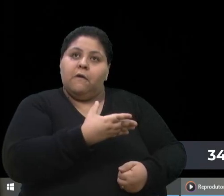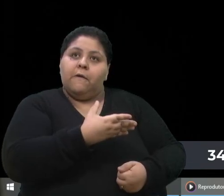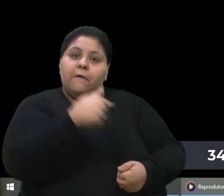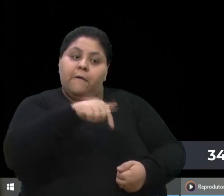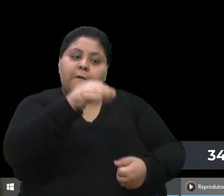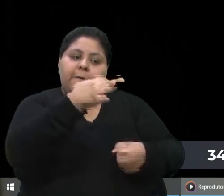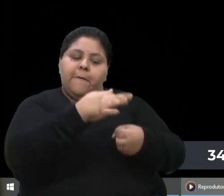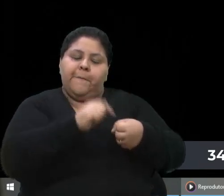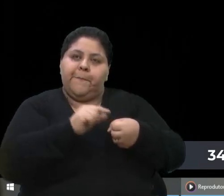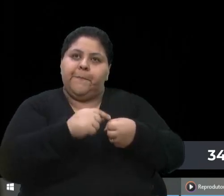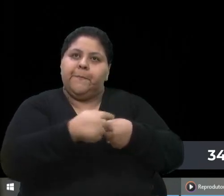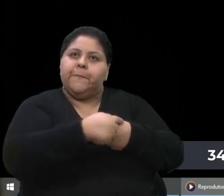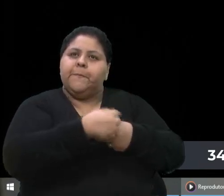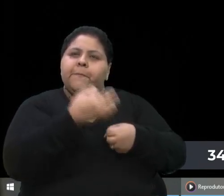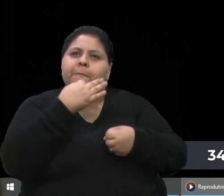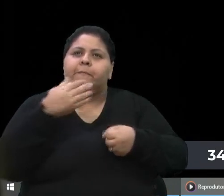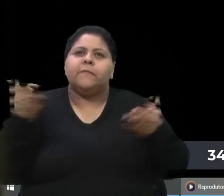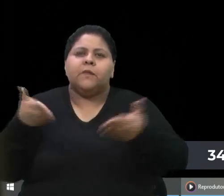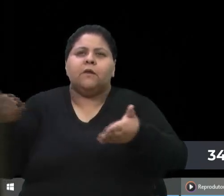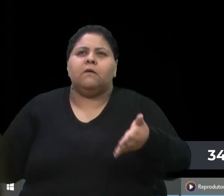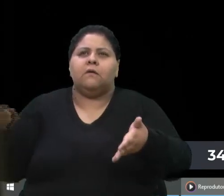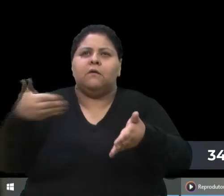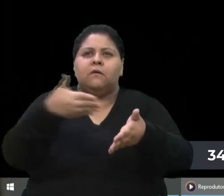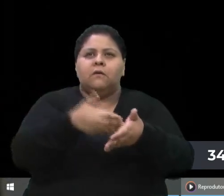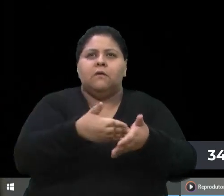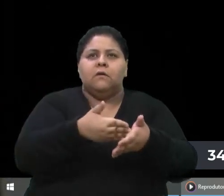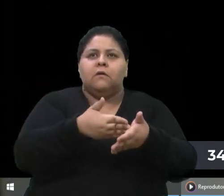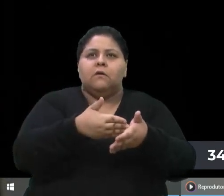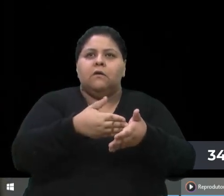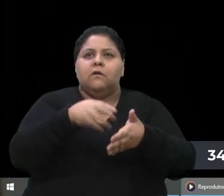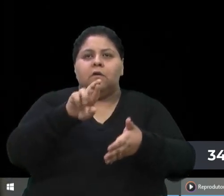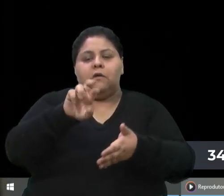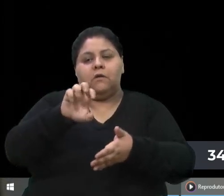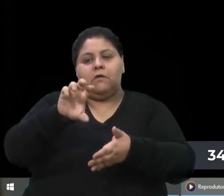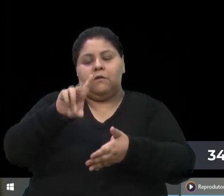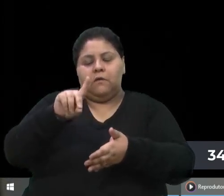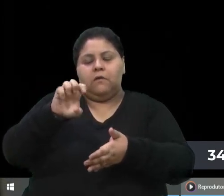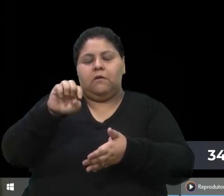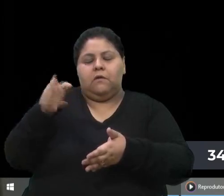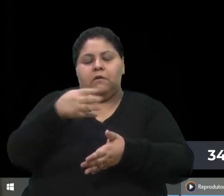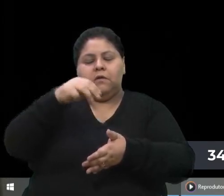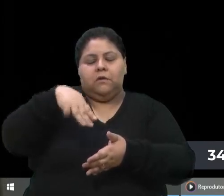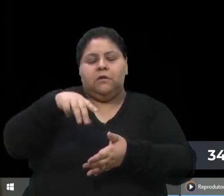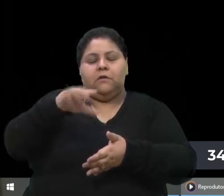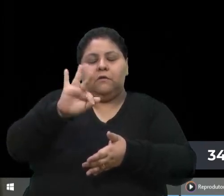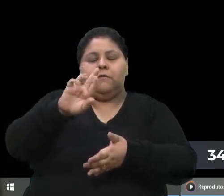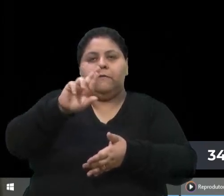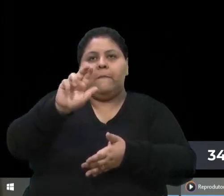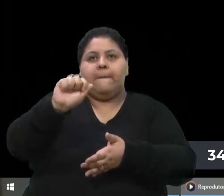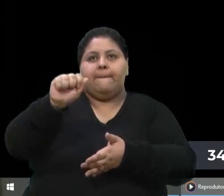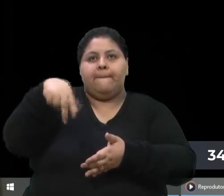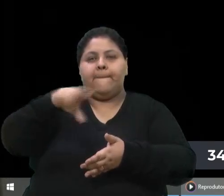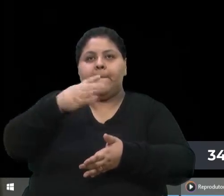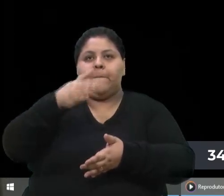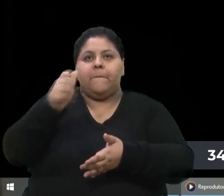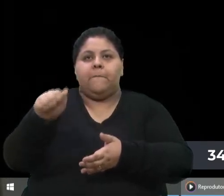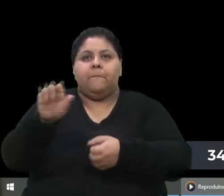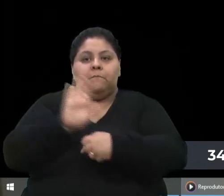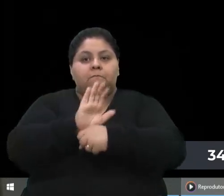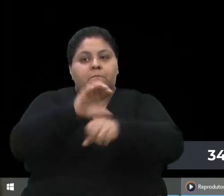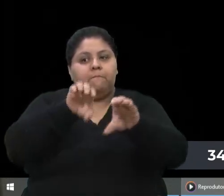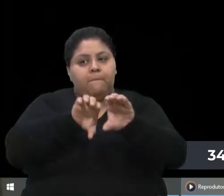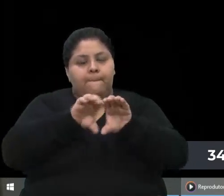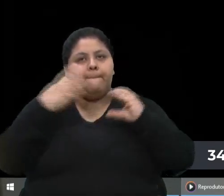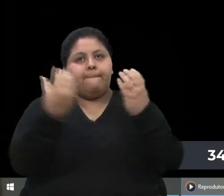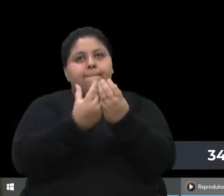Ana Rec. Bom, então chegamos aqui com a Rede Mac França Ana Rec para contribuir com essa comunidade